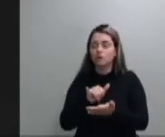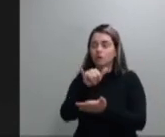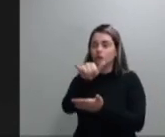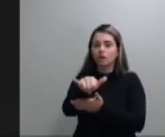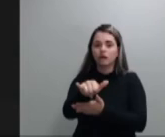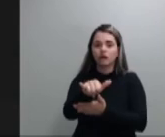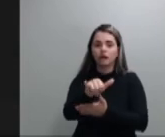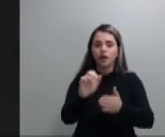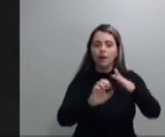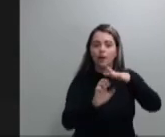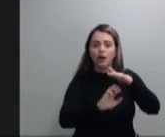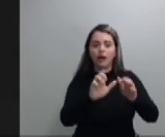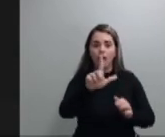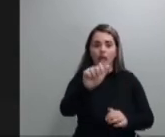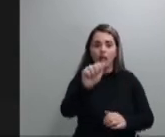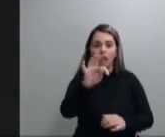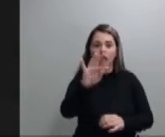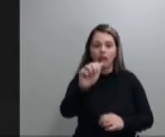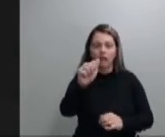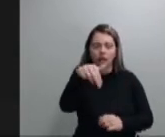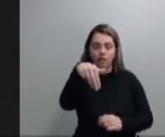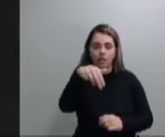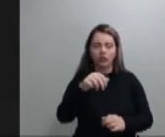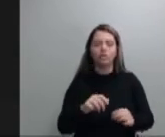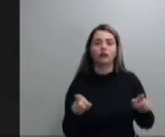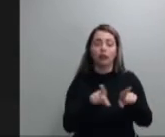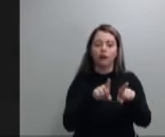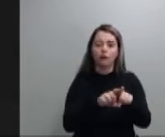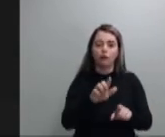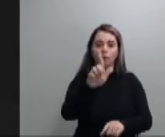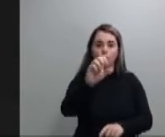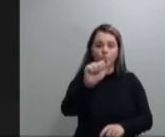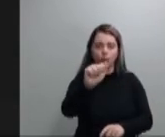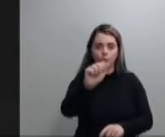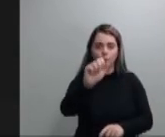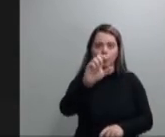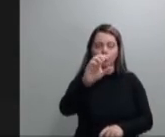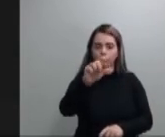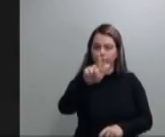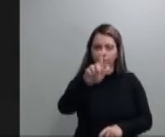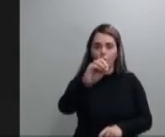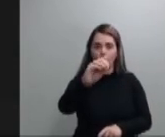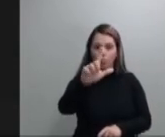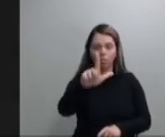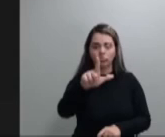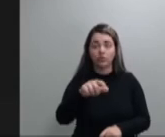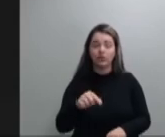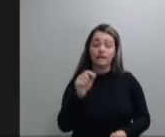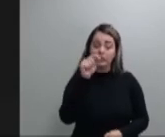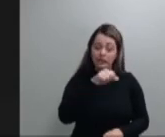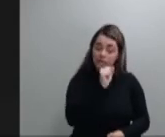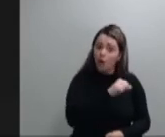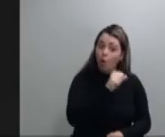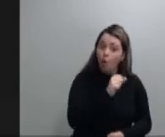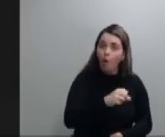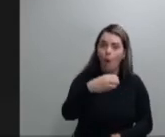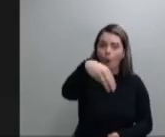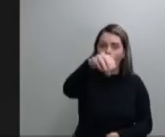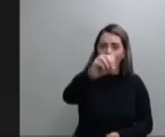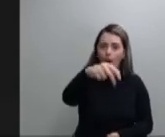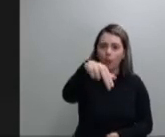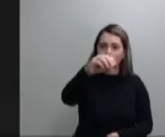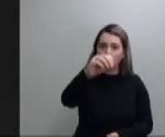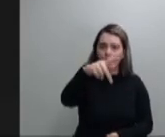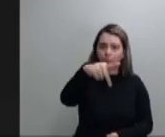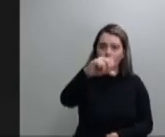isso sim isso sim é monopólio isso é monopólio isso é monopólio foi bem esse